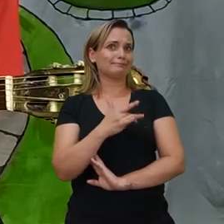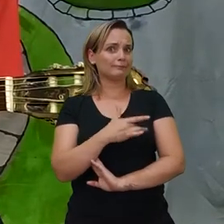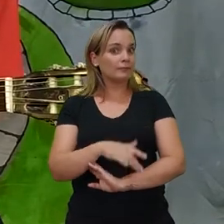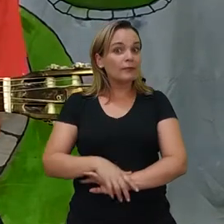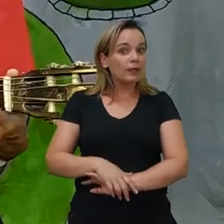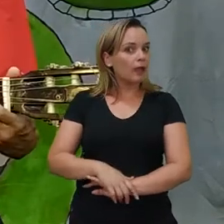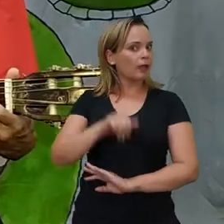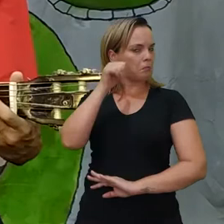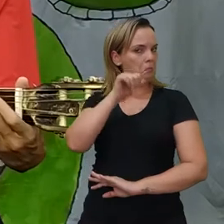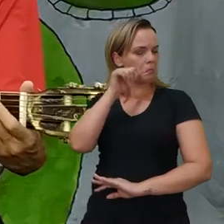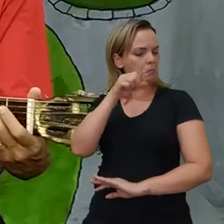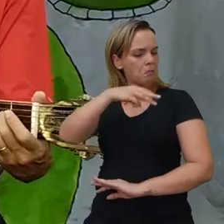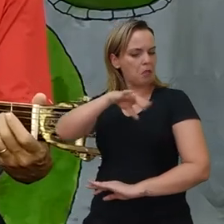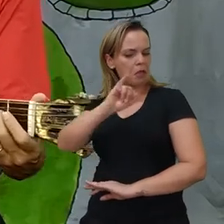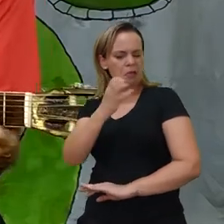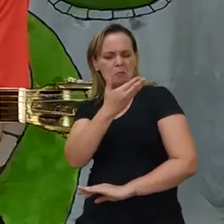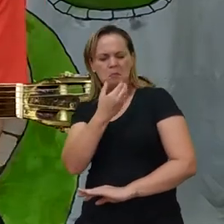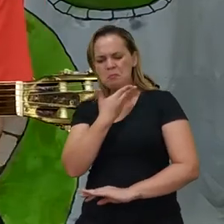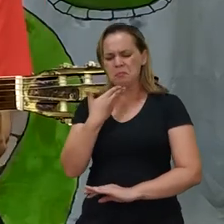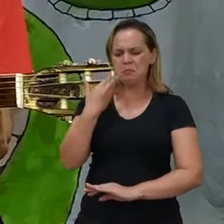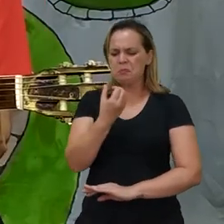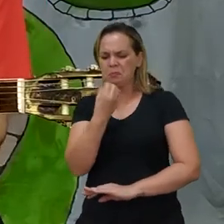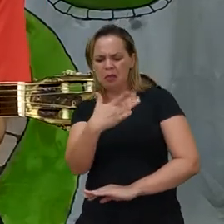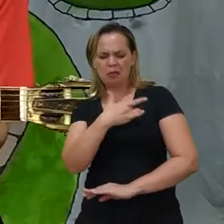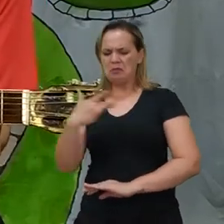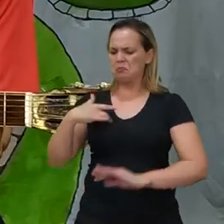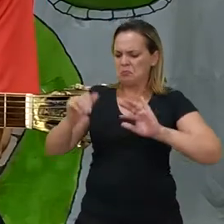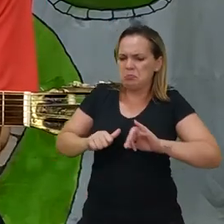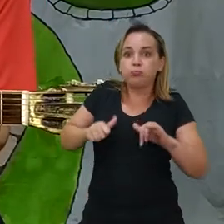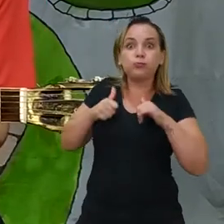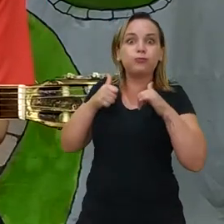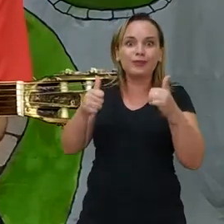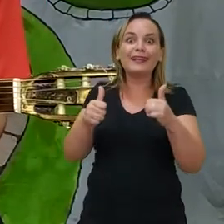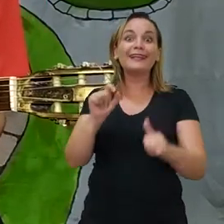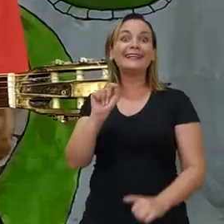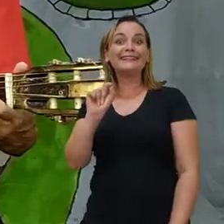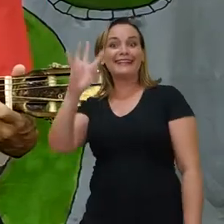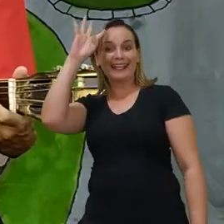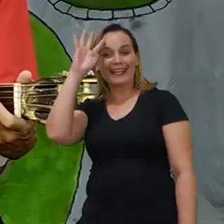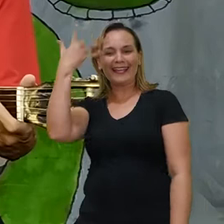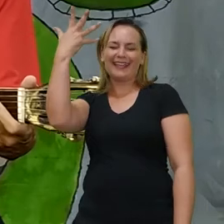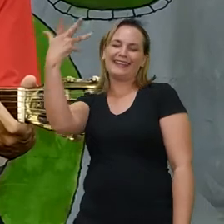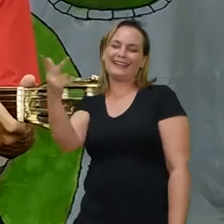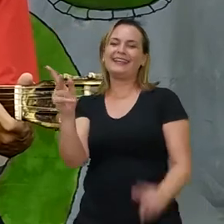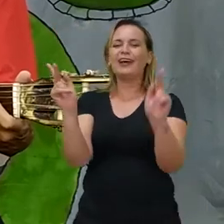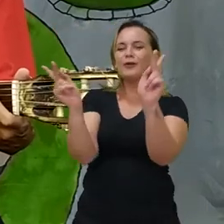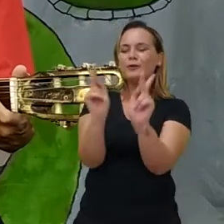Dona Maria já estava muito bem e curada. Foi aí que resolveu fazer as